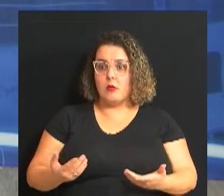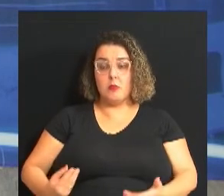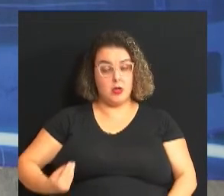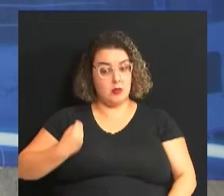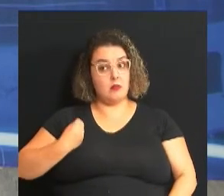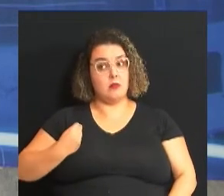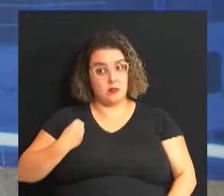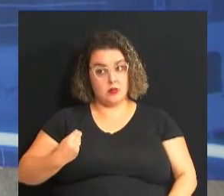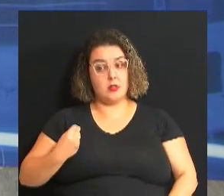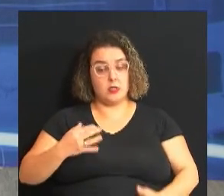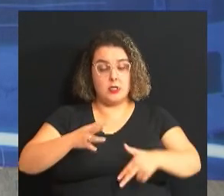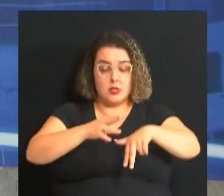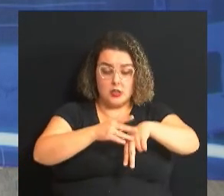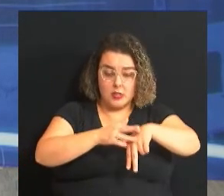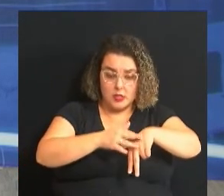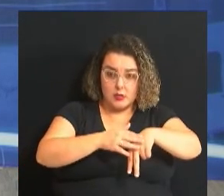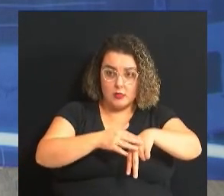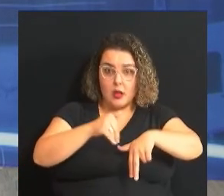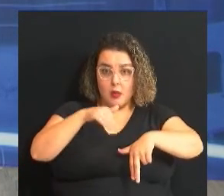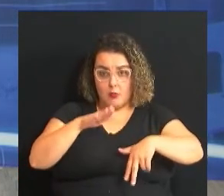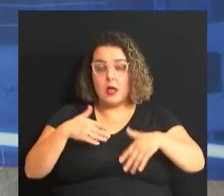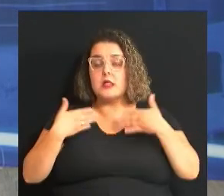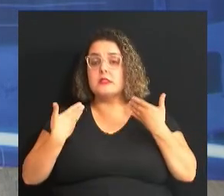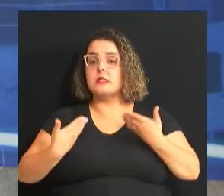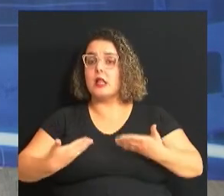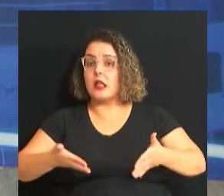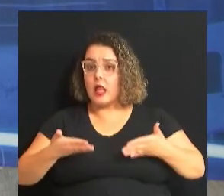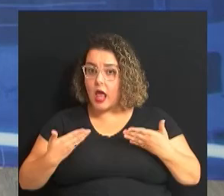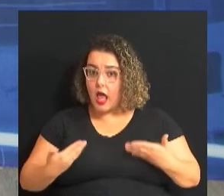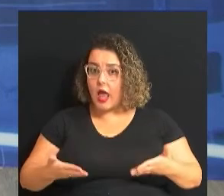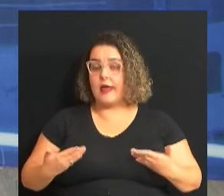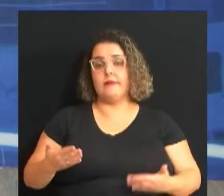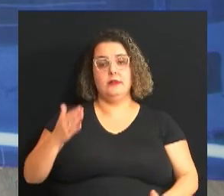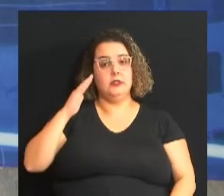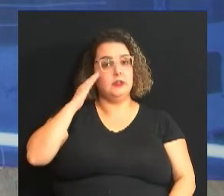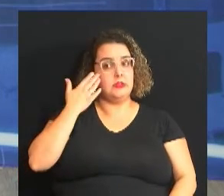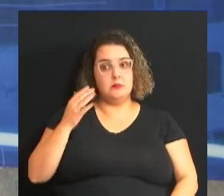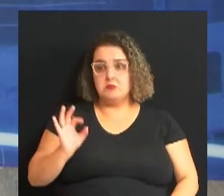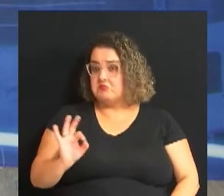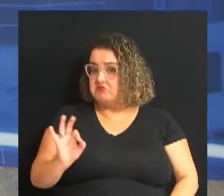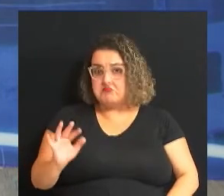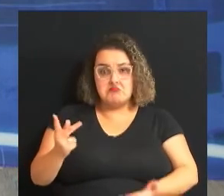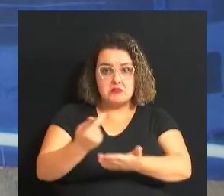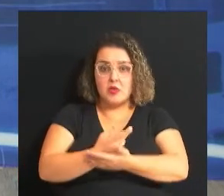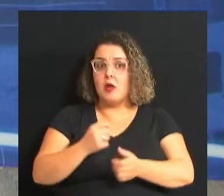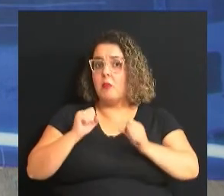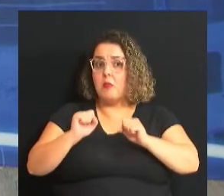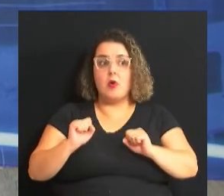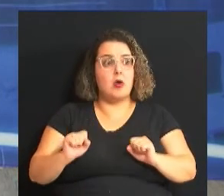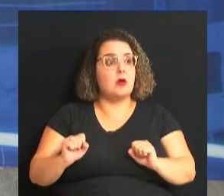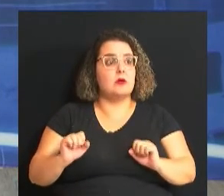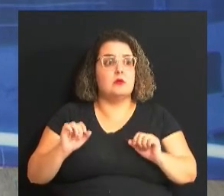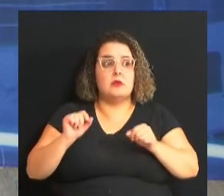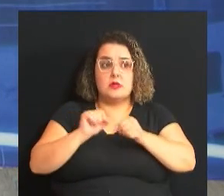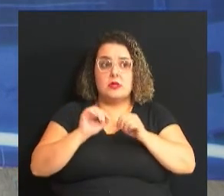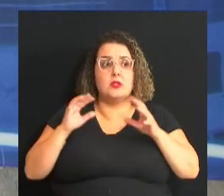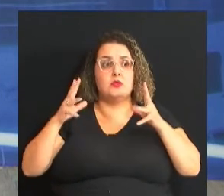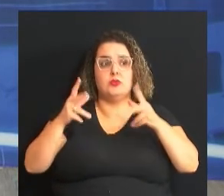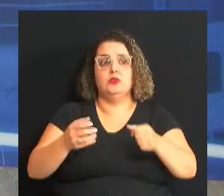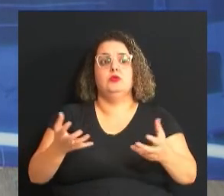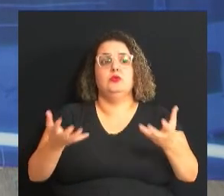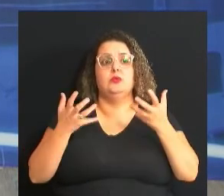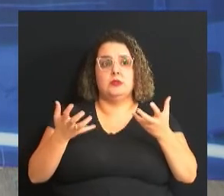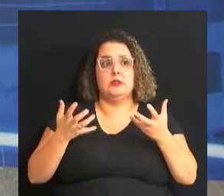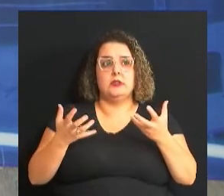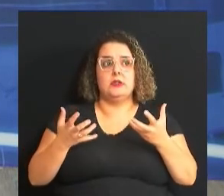desses pacientes aí mais leve, entender que não tem nada de errado, que pode fazer tudo o que quiser, sem ficar